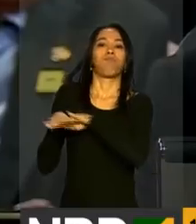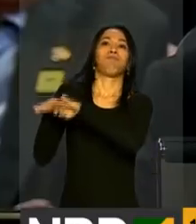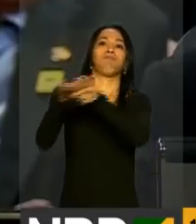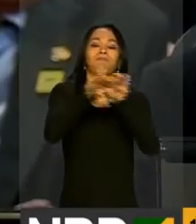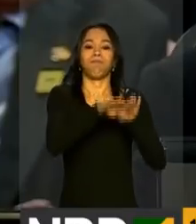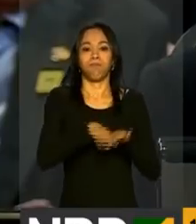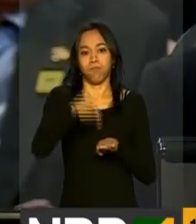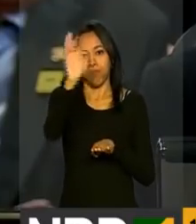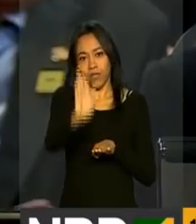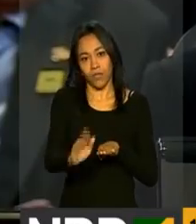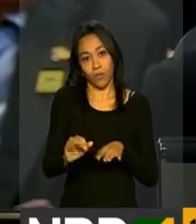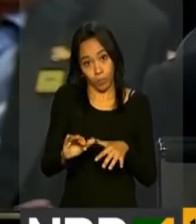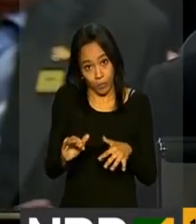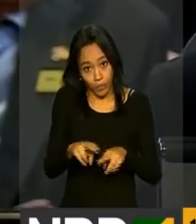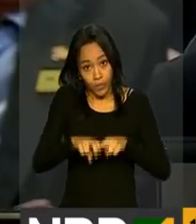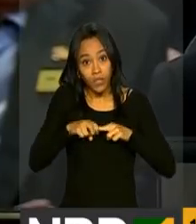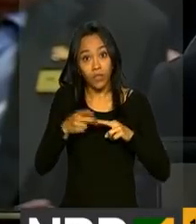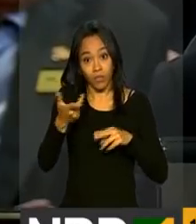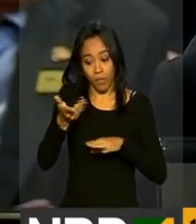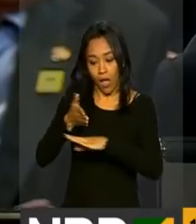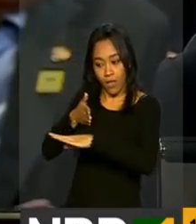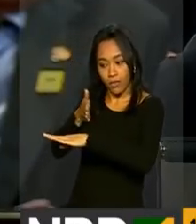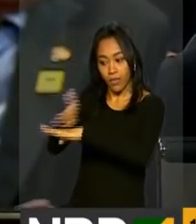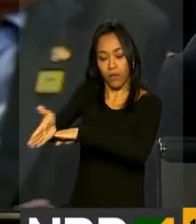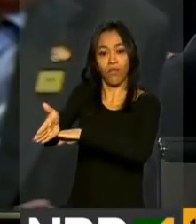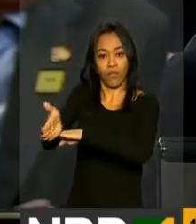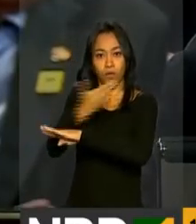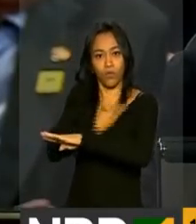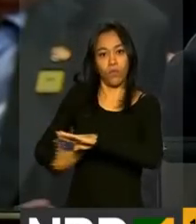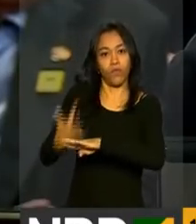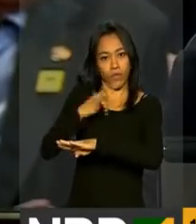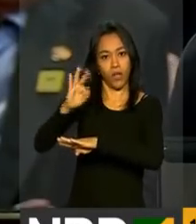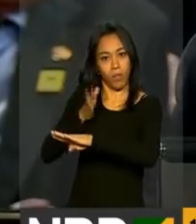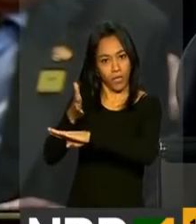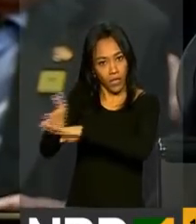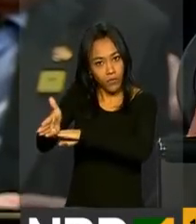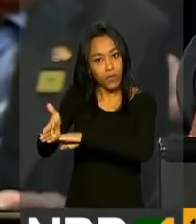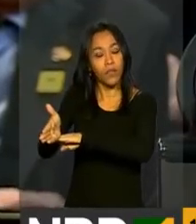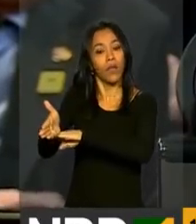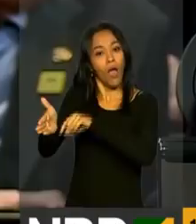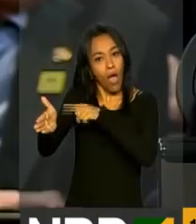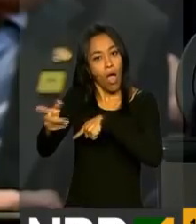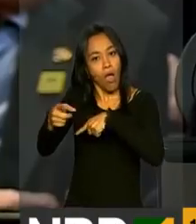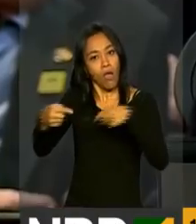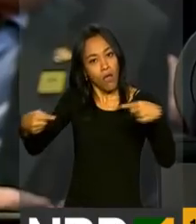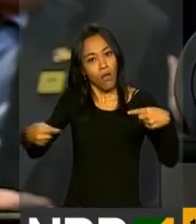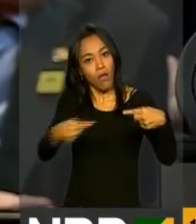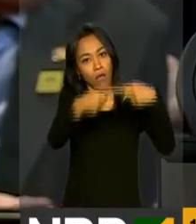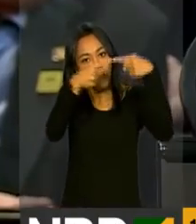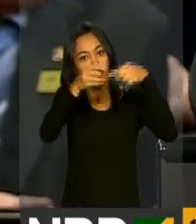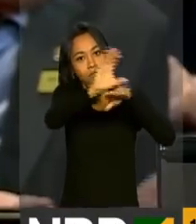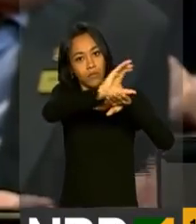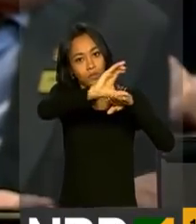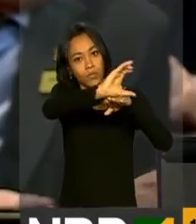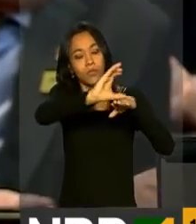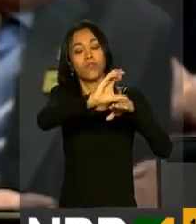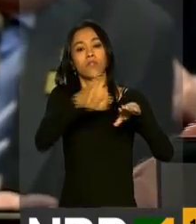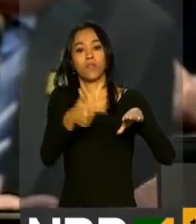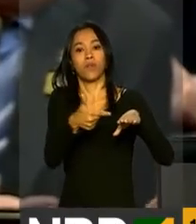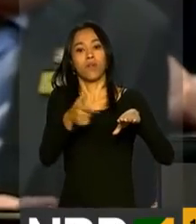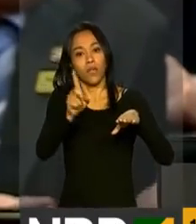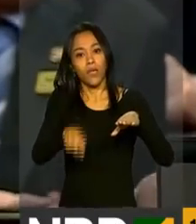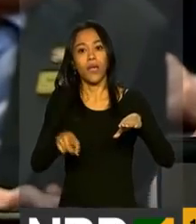que para decretar a intervenção que foi o fundamento do nosso decreto uma um dos fundamentos e para recuperar é